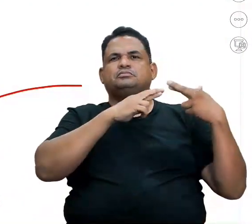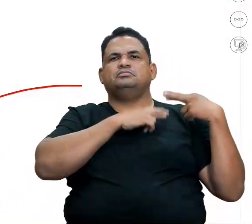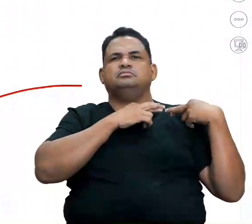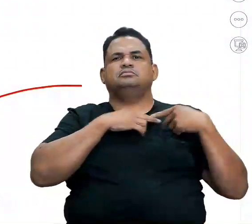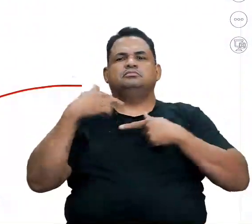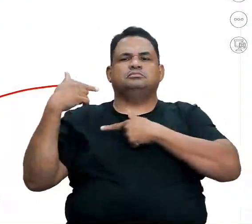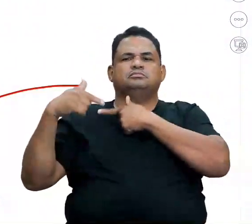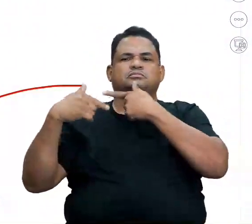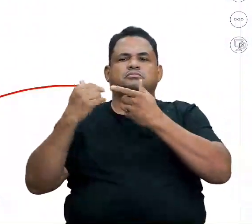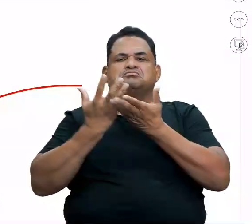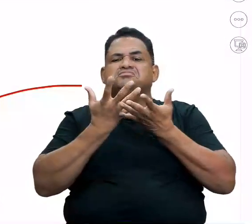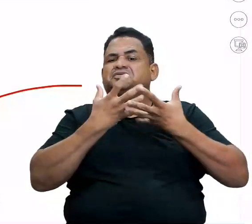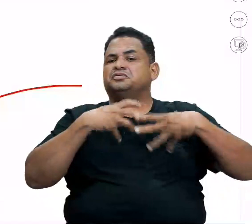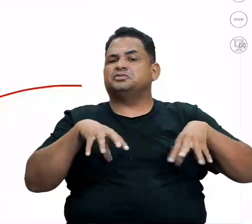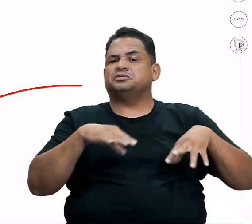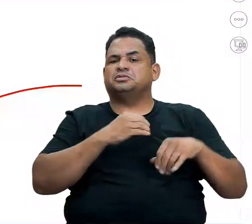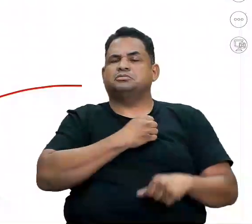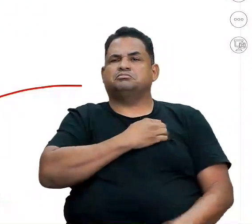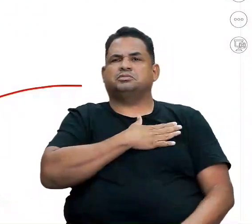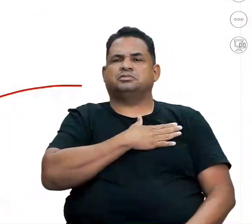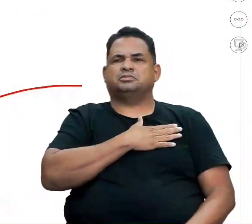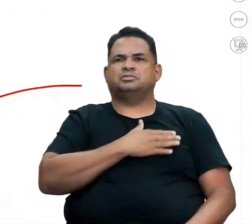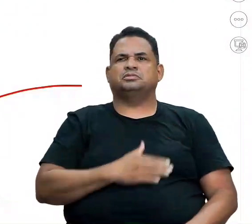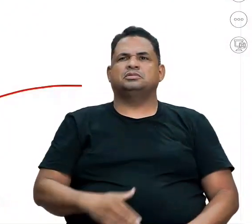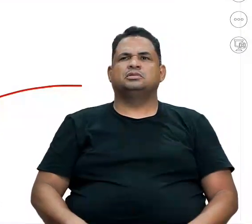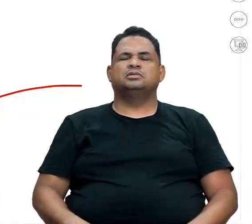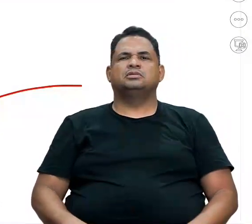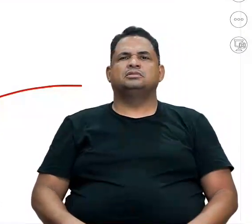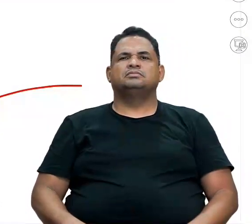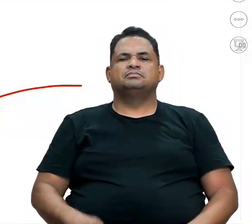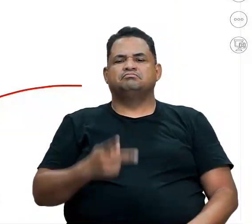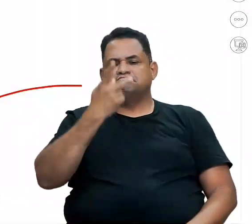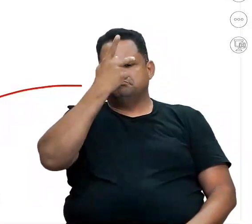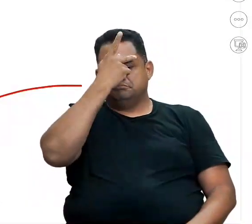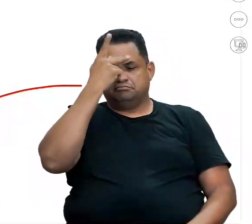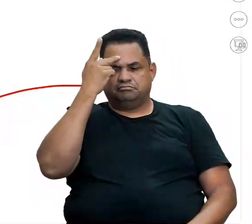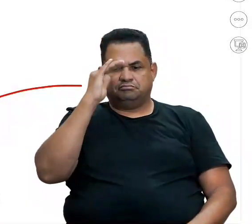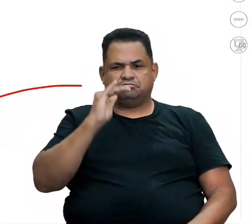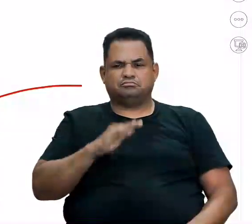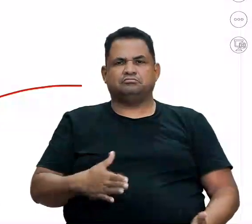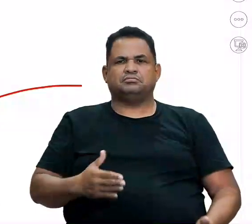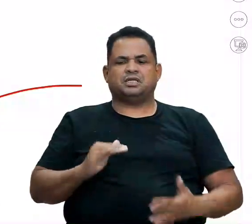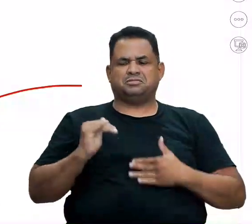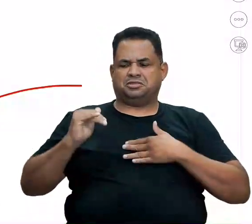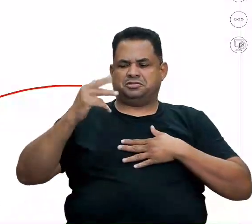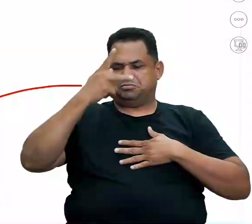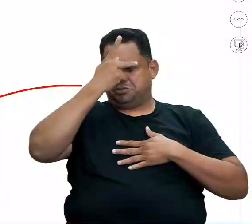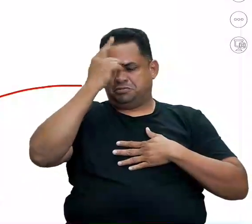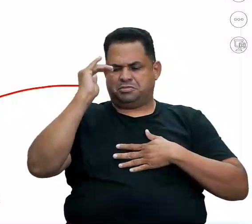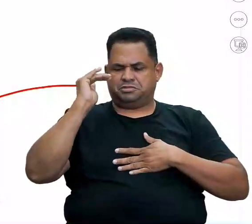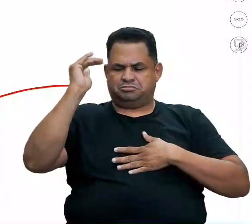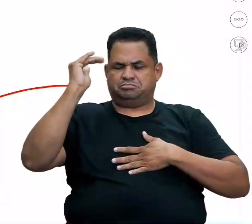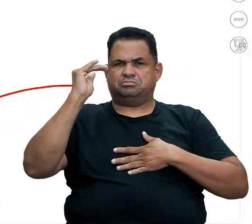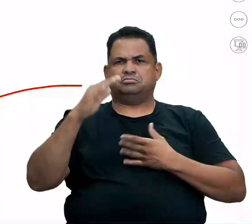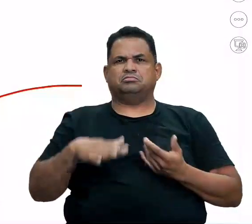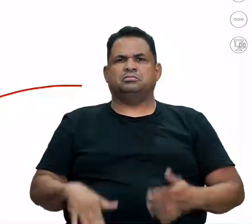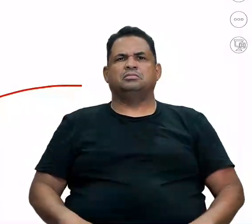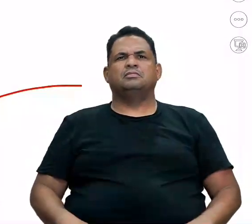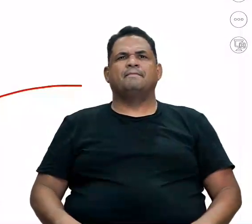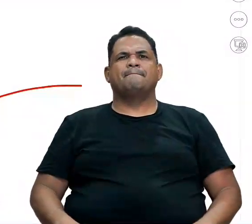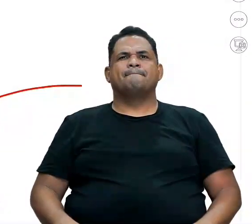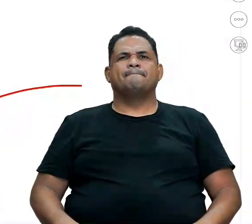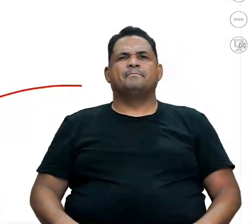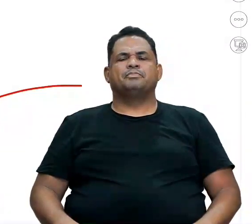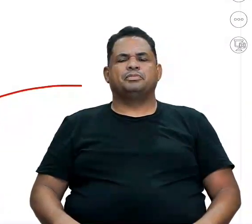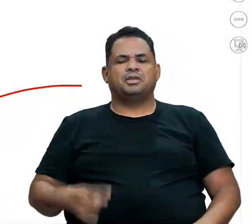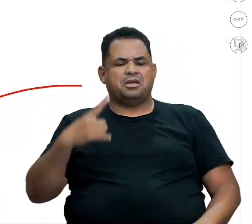de intolerância e preconceito, porque as pessoas se colocam no lugar de superioridade e de